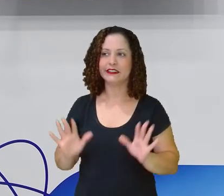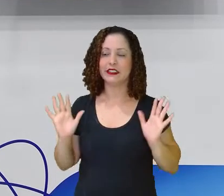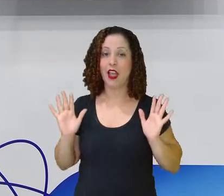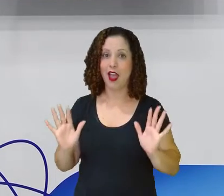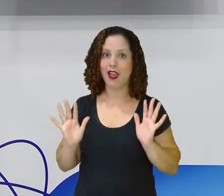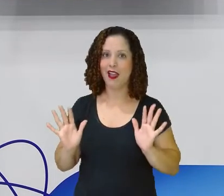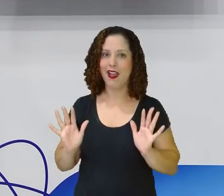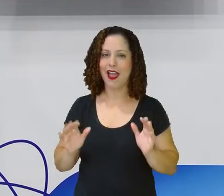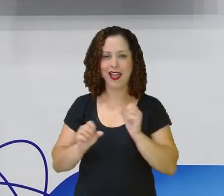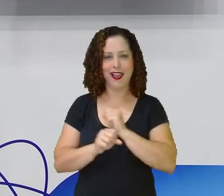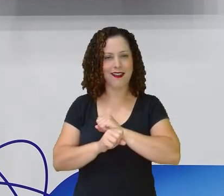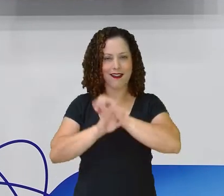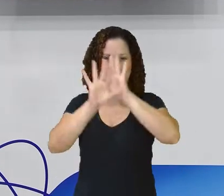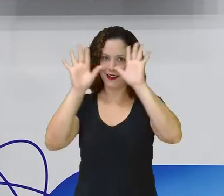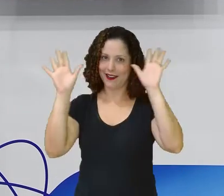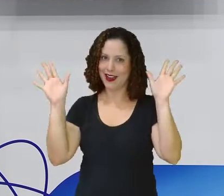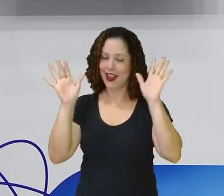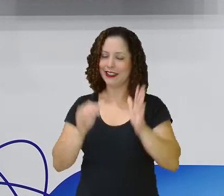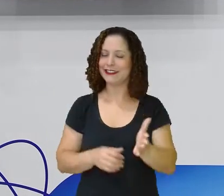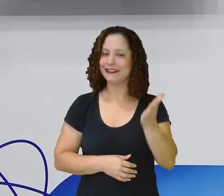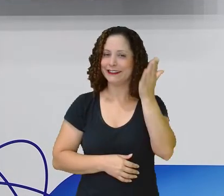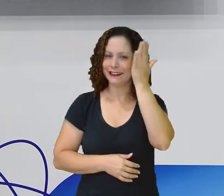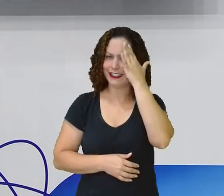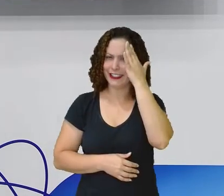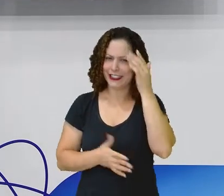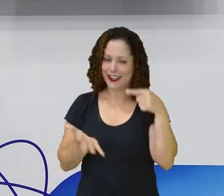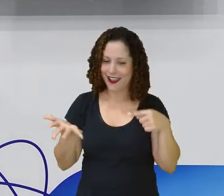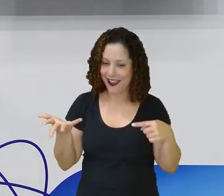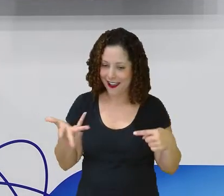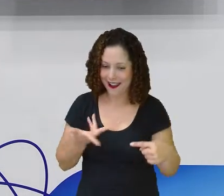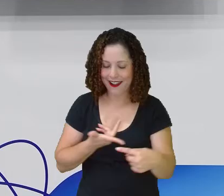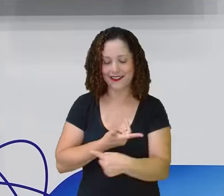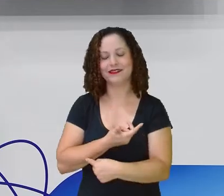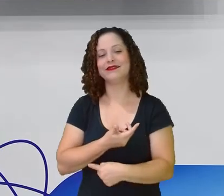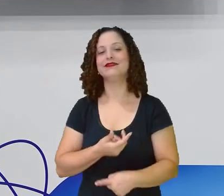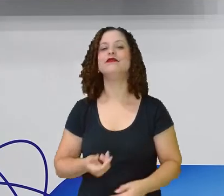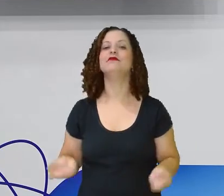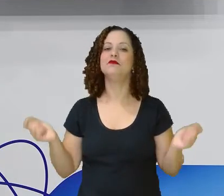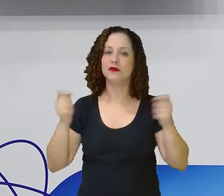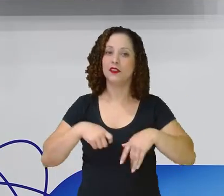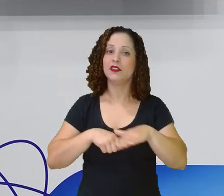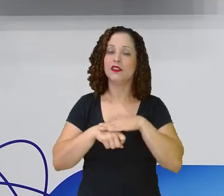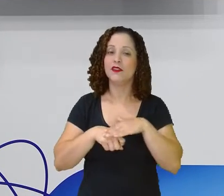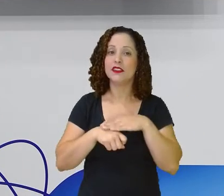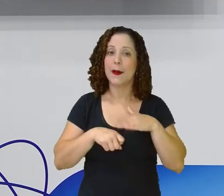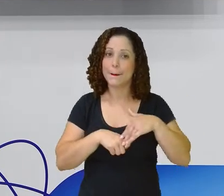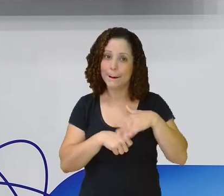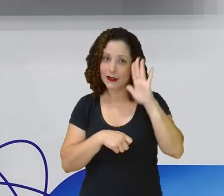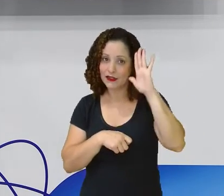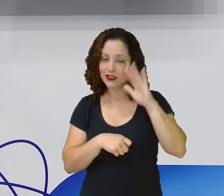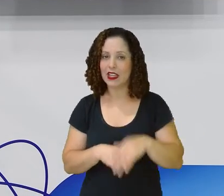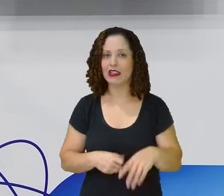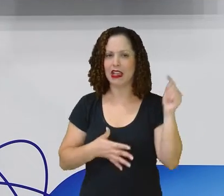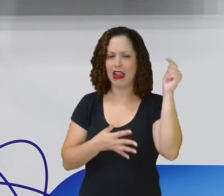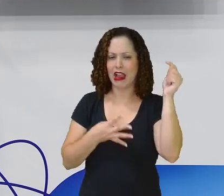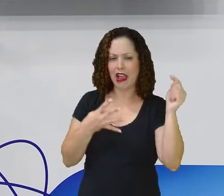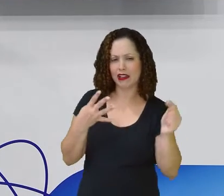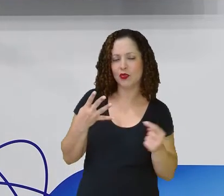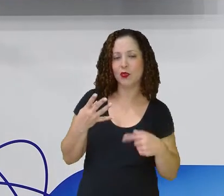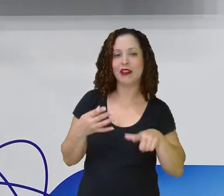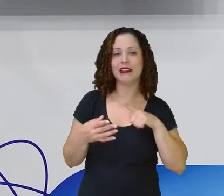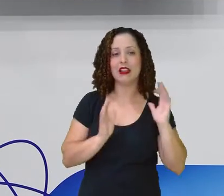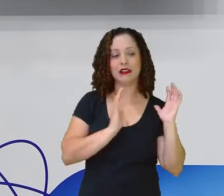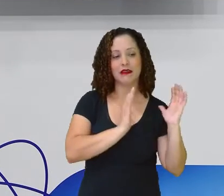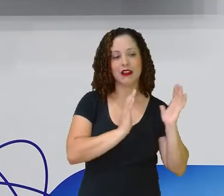Ficou bem claro, eu entendi muita coisa, professor. E a gente pode falar muito mais, porque cada camada dessa tem as suas